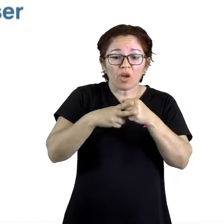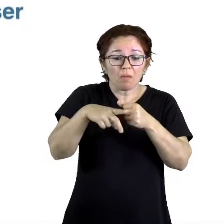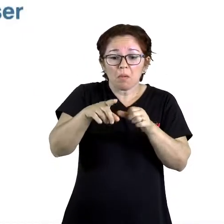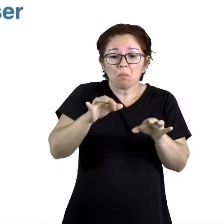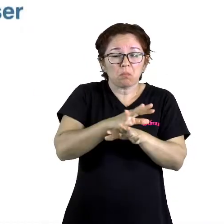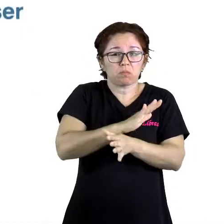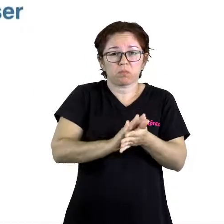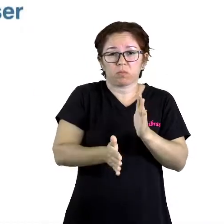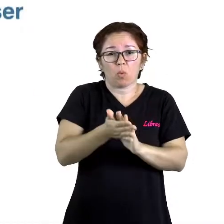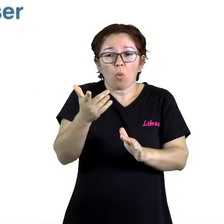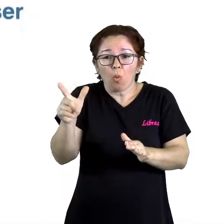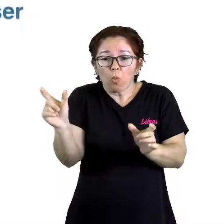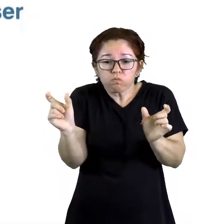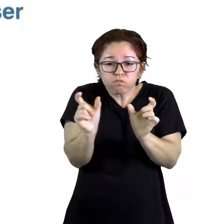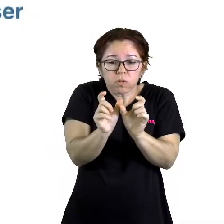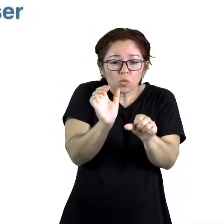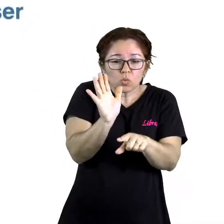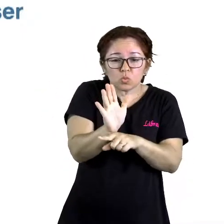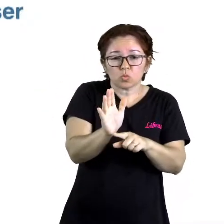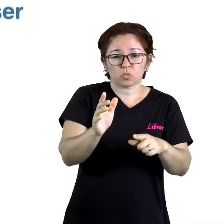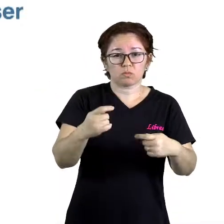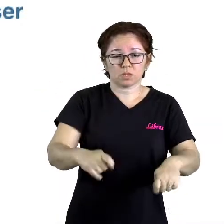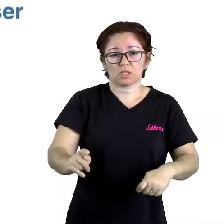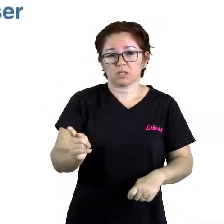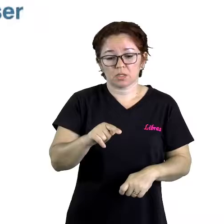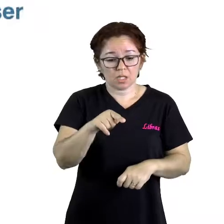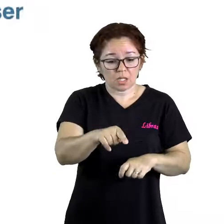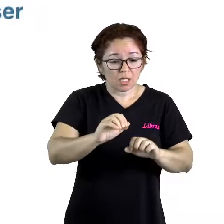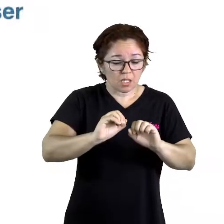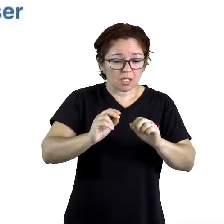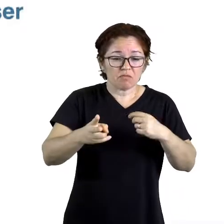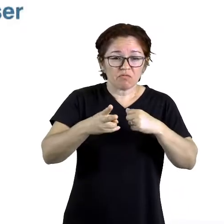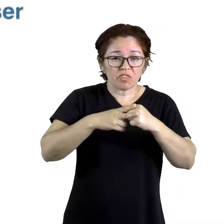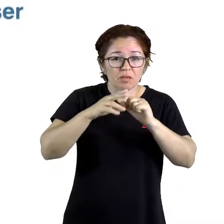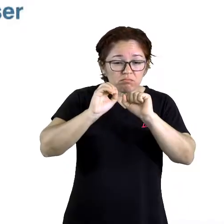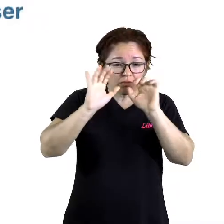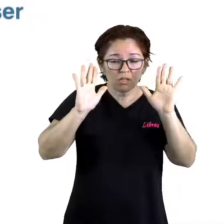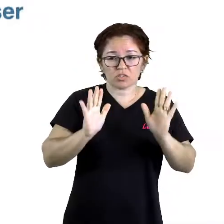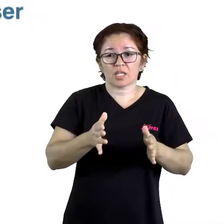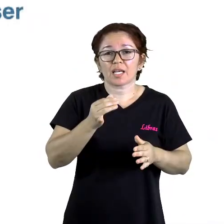slide. Nasci e cresci nessa pequena cidade.